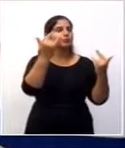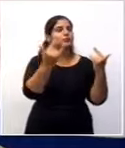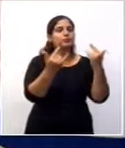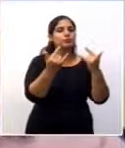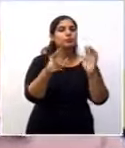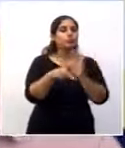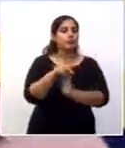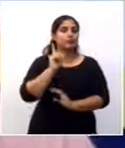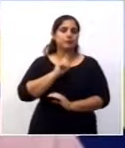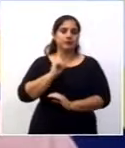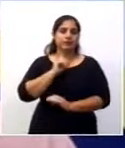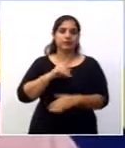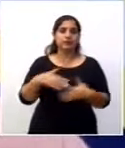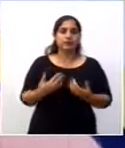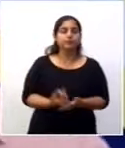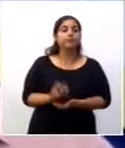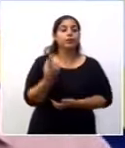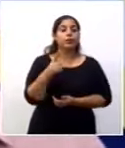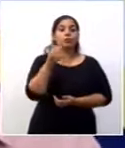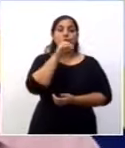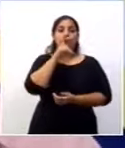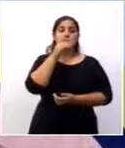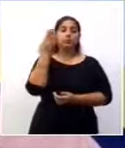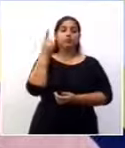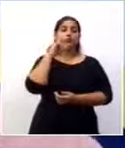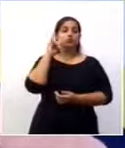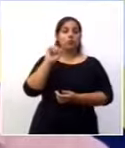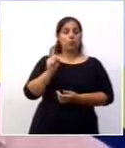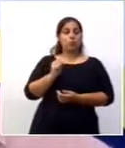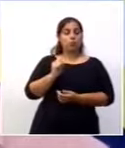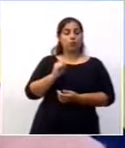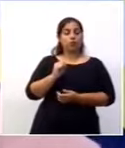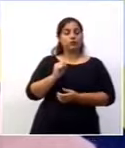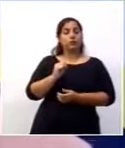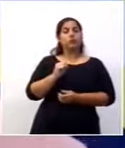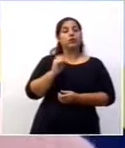de Minas Gerais. No último domingo, dia 8, Ouro Preto completou